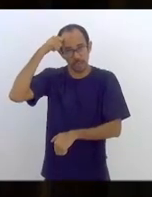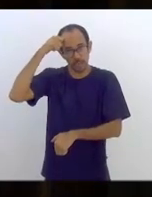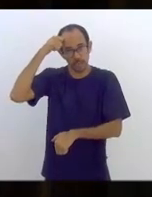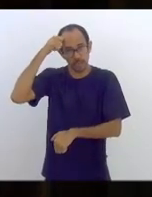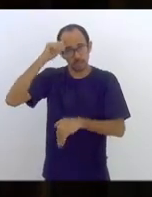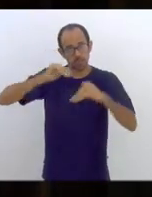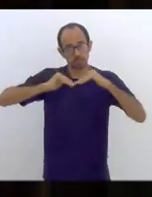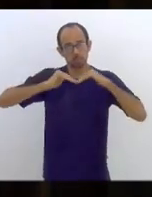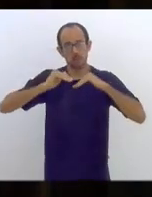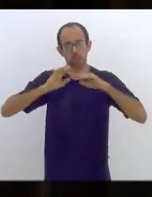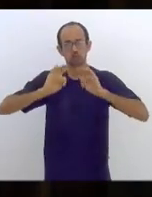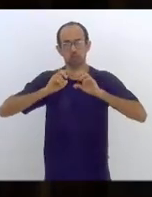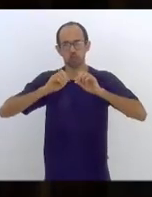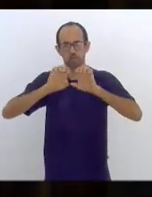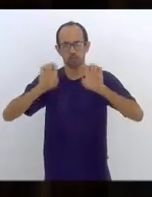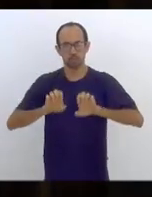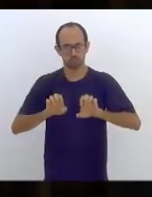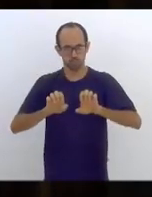estrutura. E